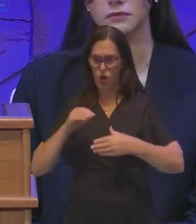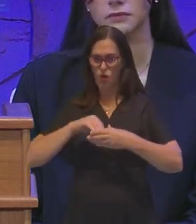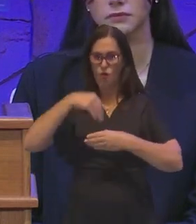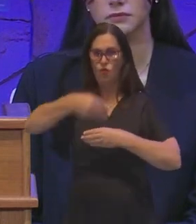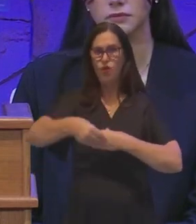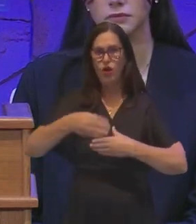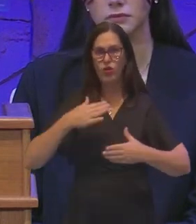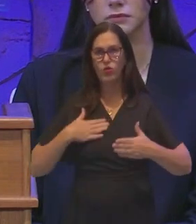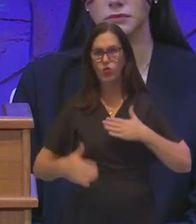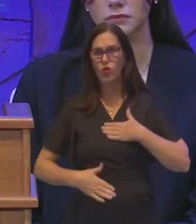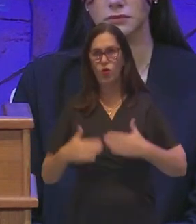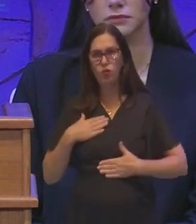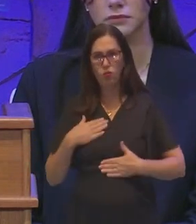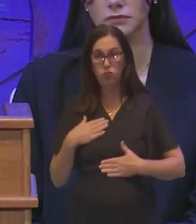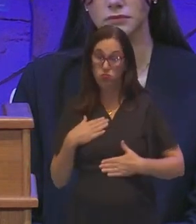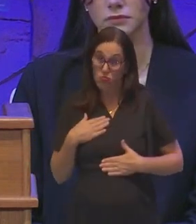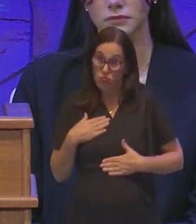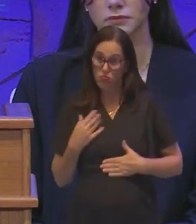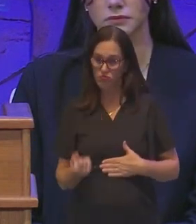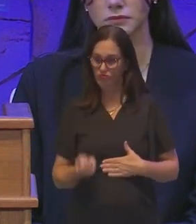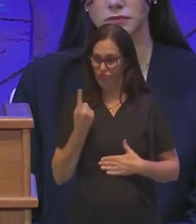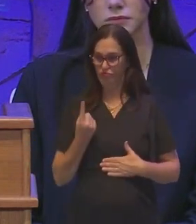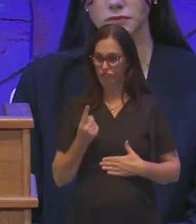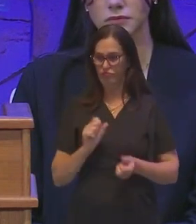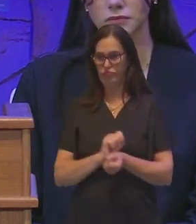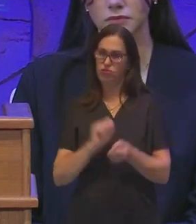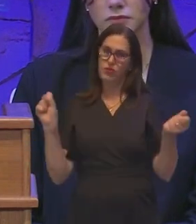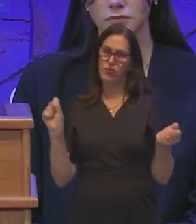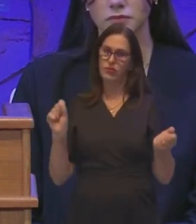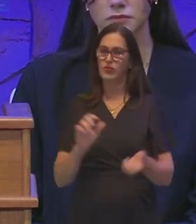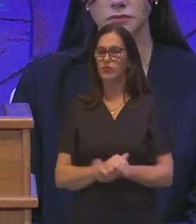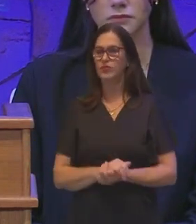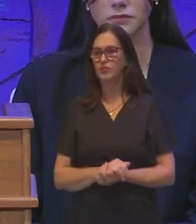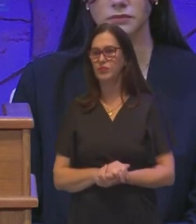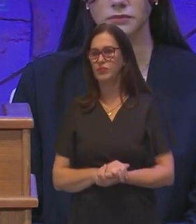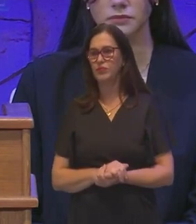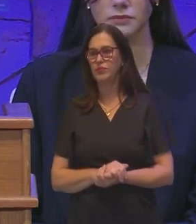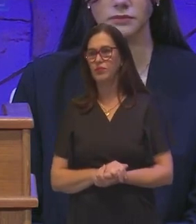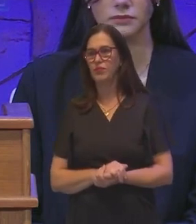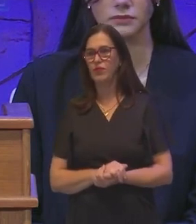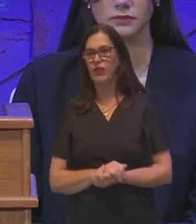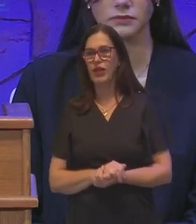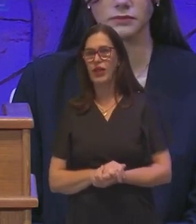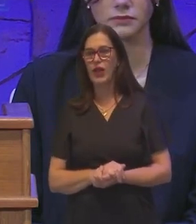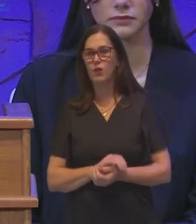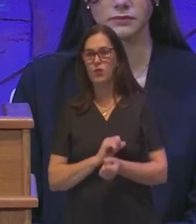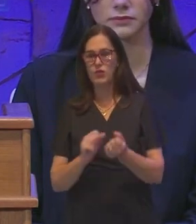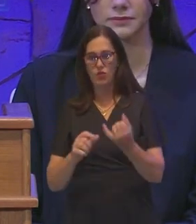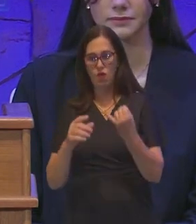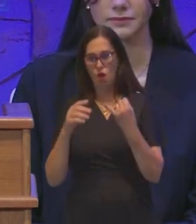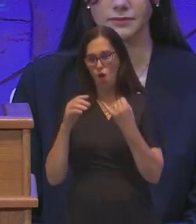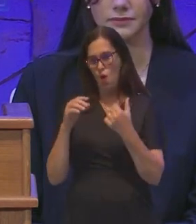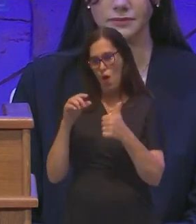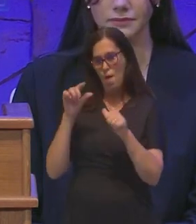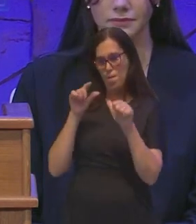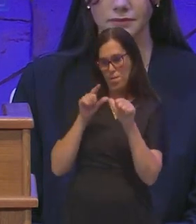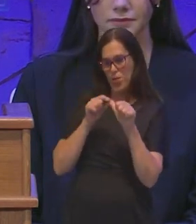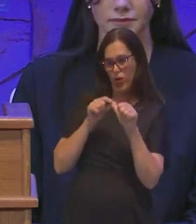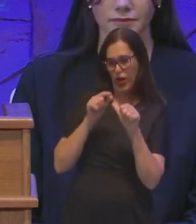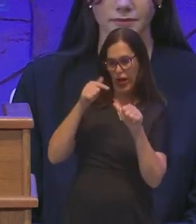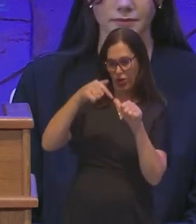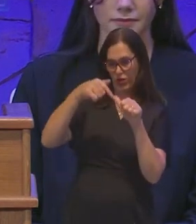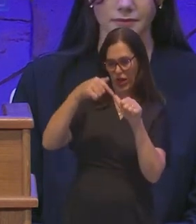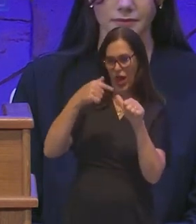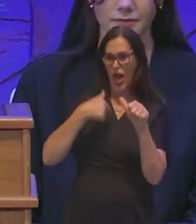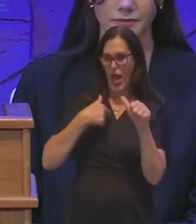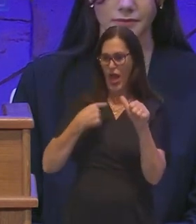corpo. É impossível. É impossível o polegar pensar o seguinte: